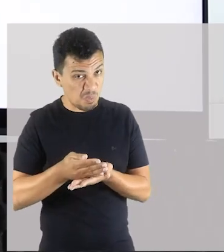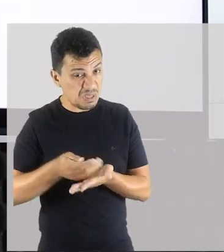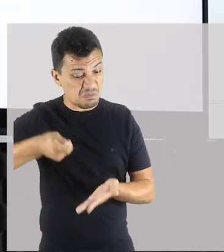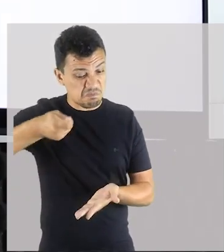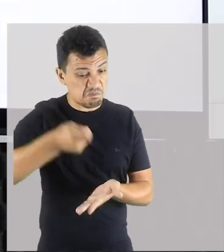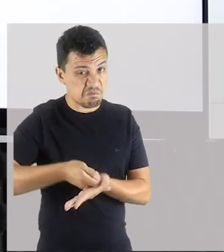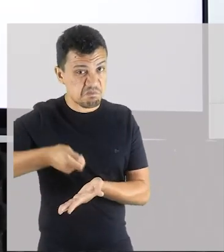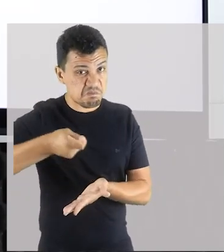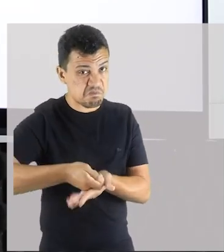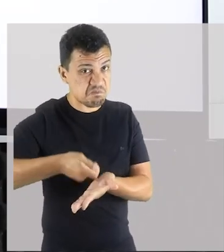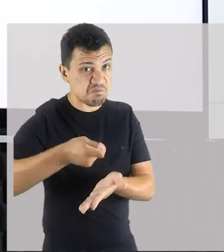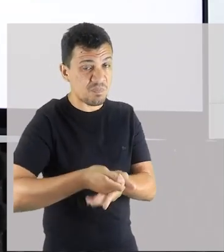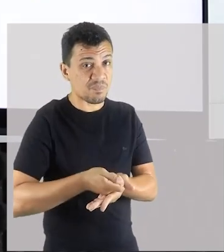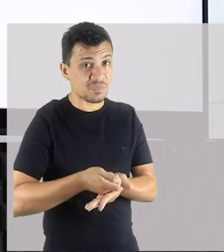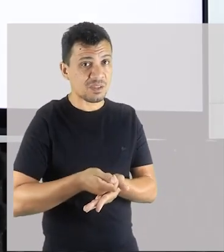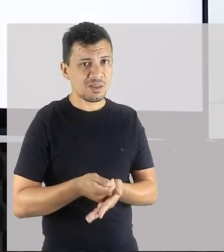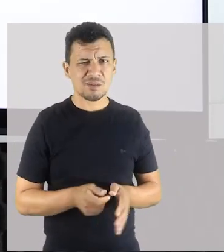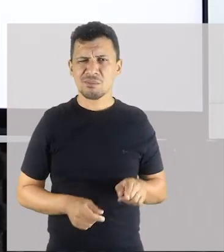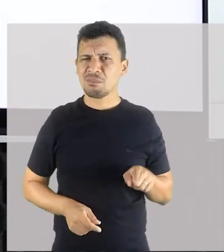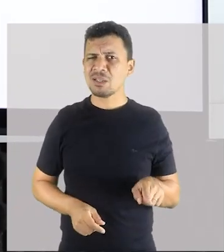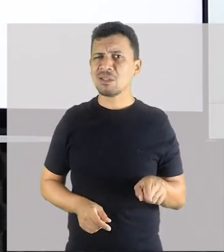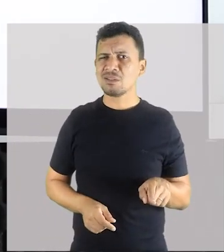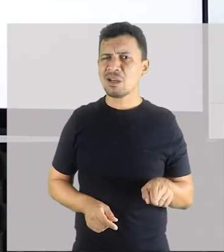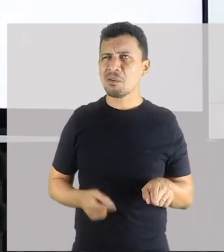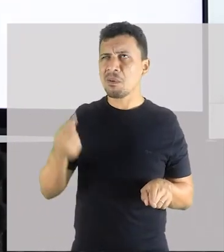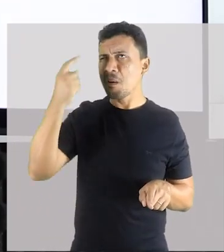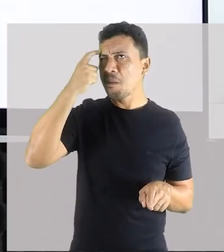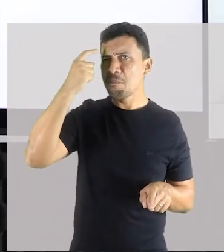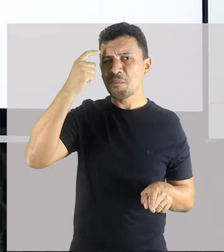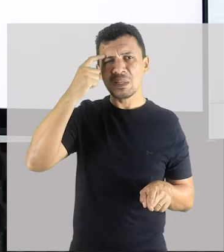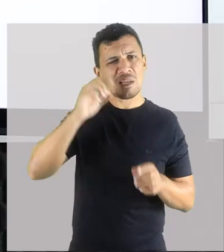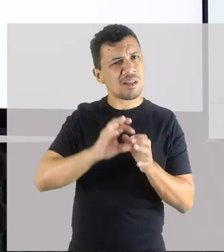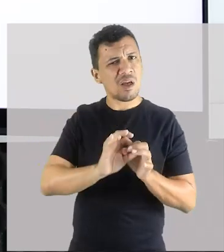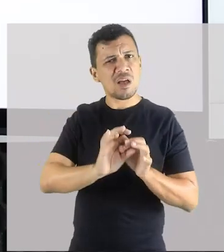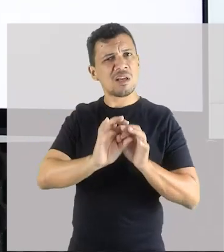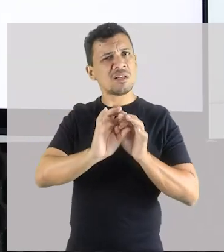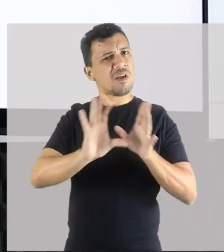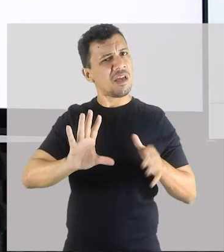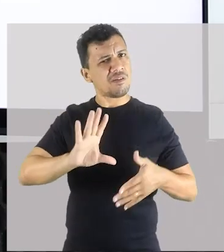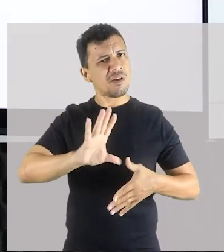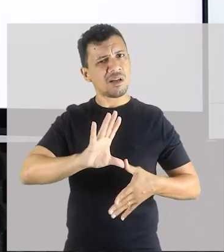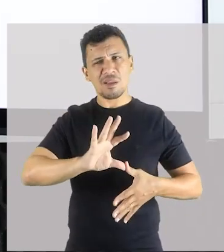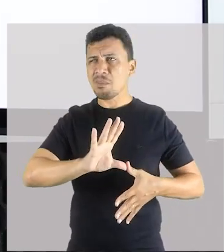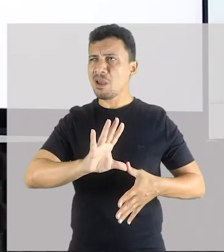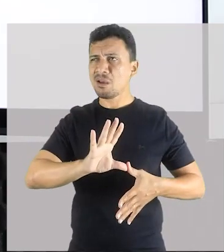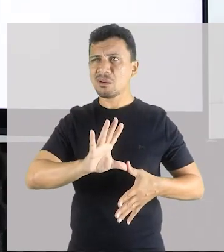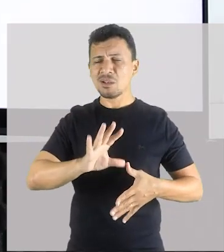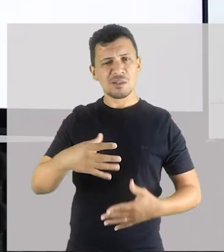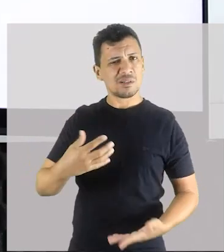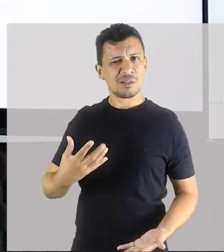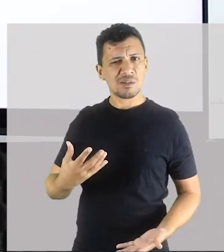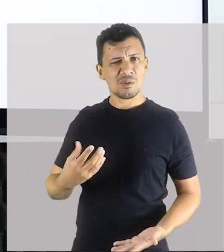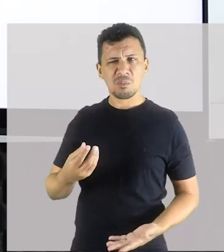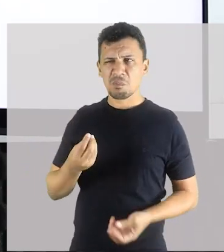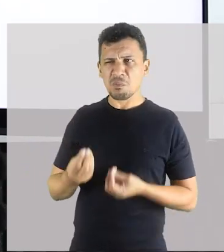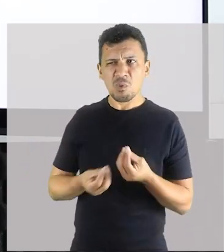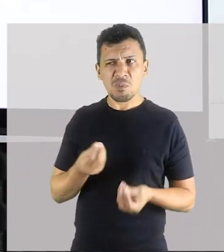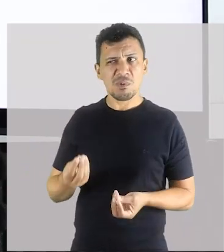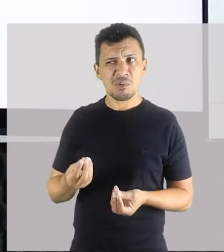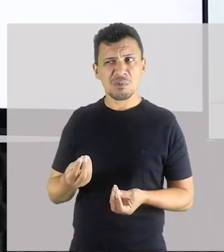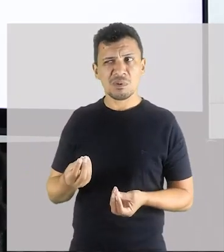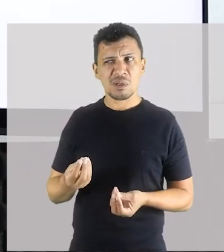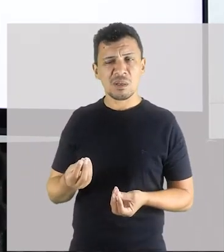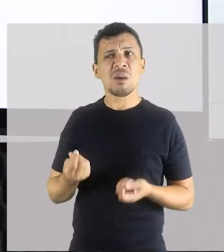bom, aqueles que outrora estavam bastante livres aqui na América, começam a sentir e começam a dizer, bem, é hora de